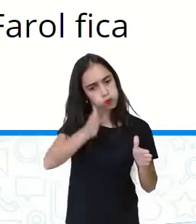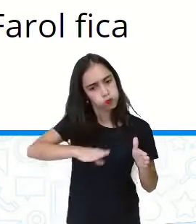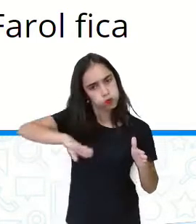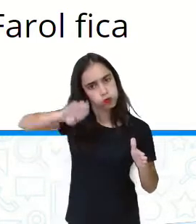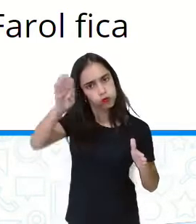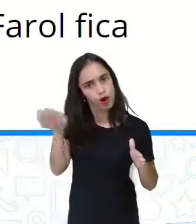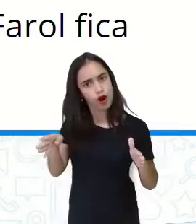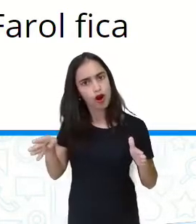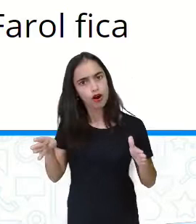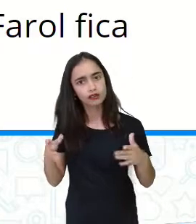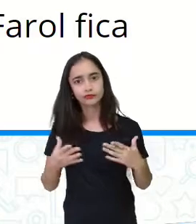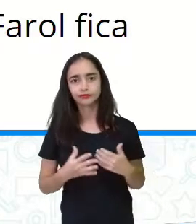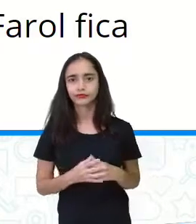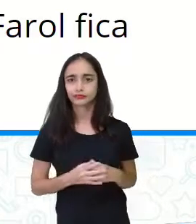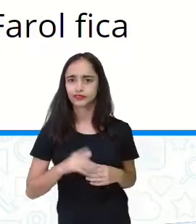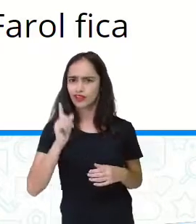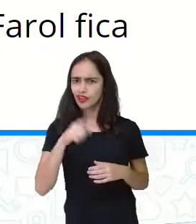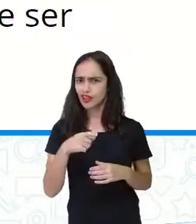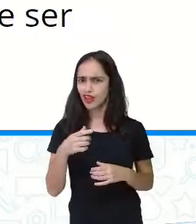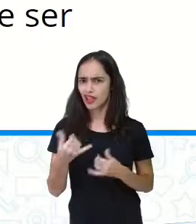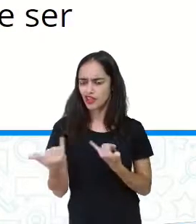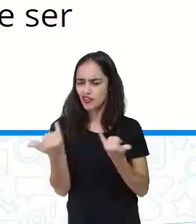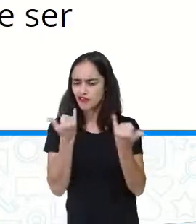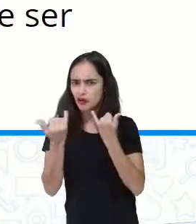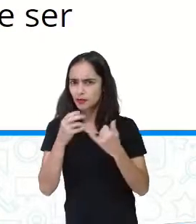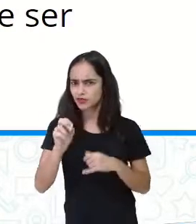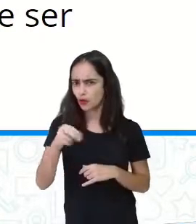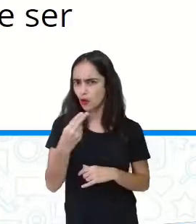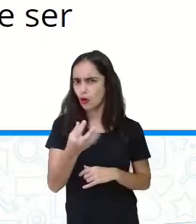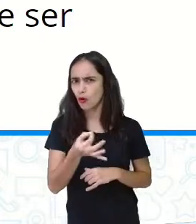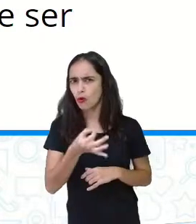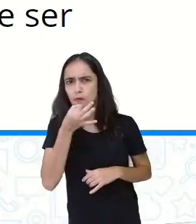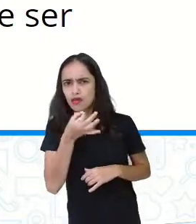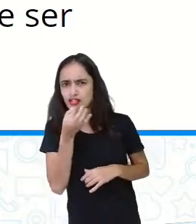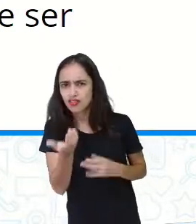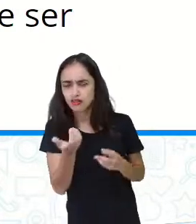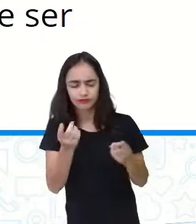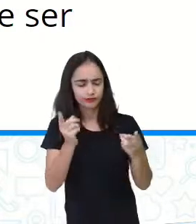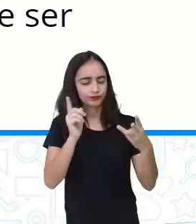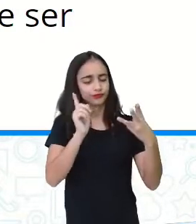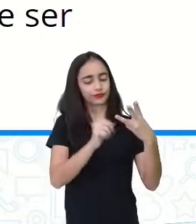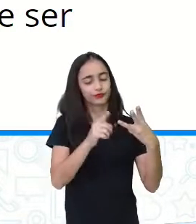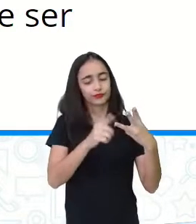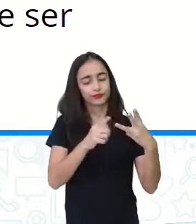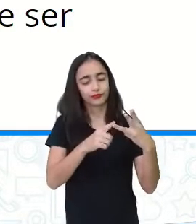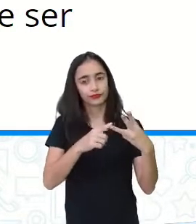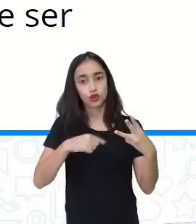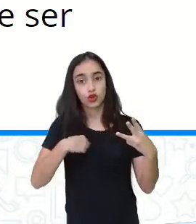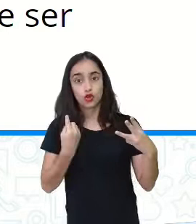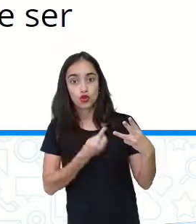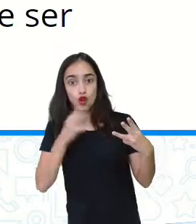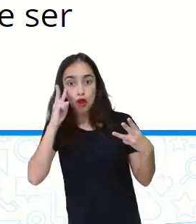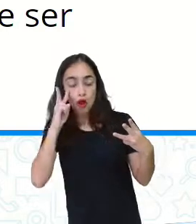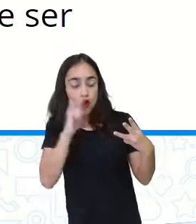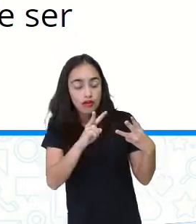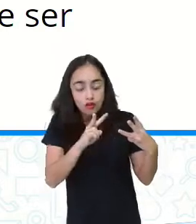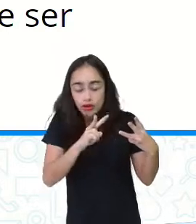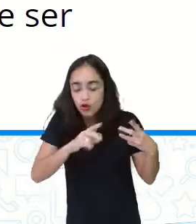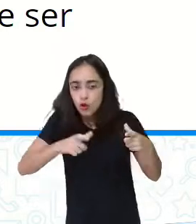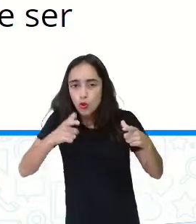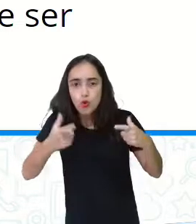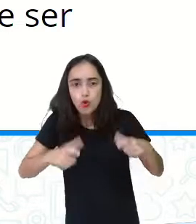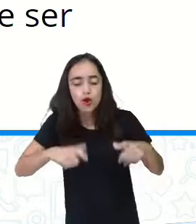Continua pensando informação ou opinião letra c de casa vimos um lugar maravilhoso